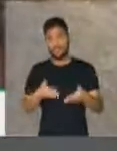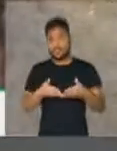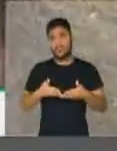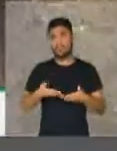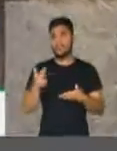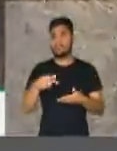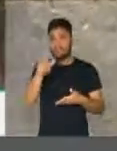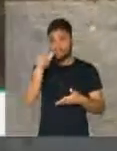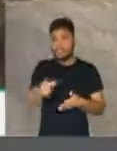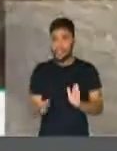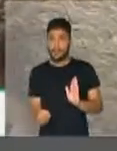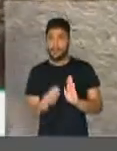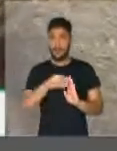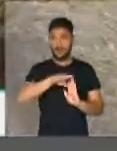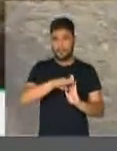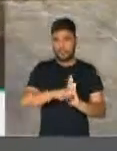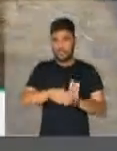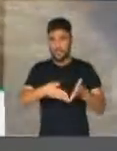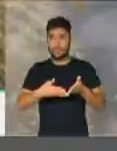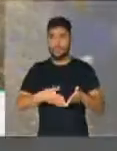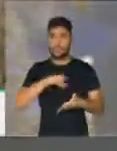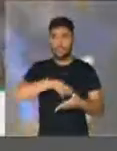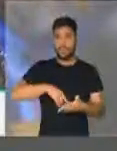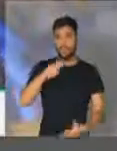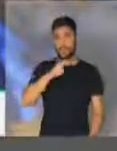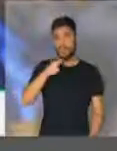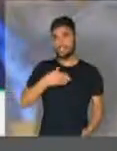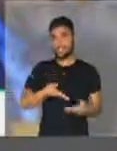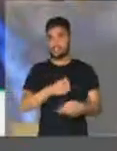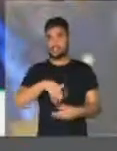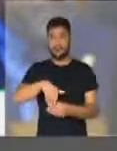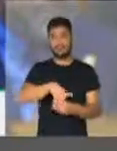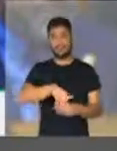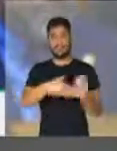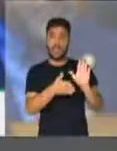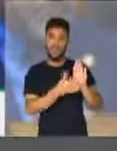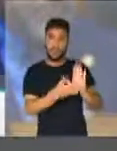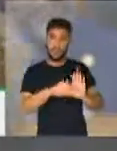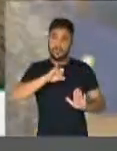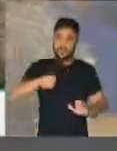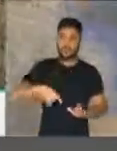possibilitar, no momento seguinte, aprovarmos esta matéria aproveitando o Novembro Azul.